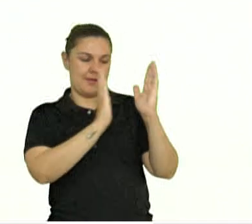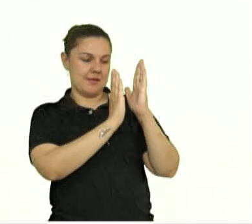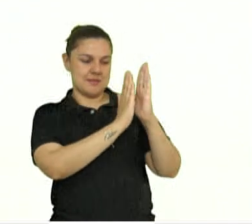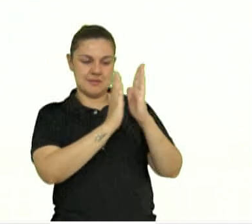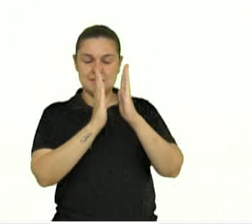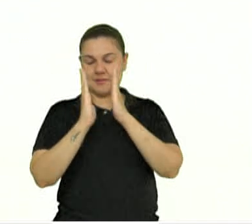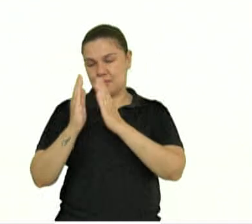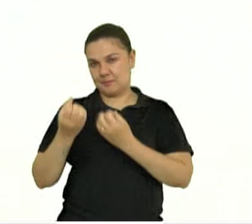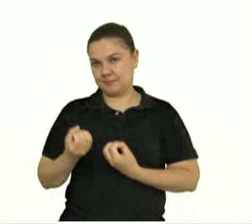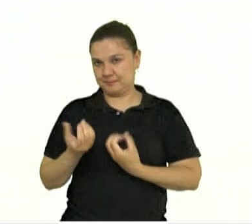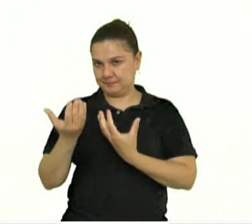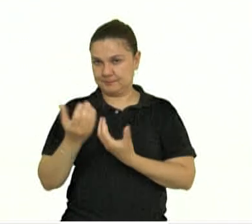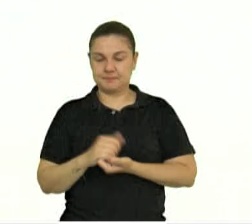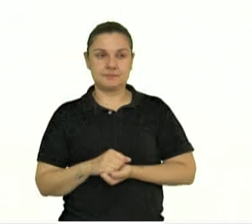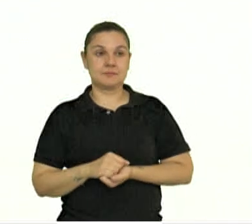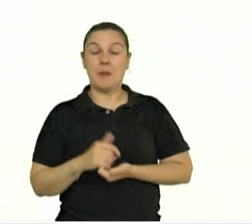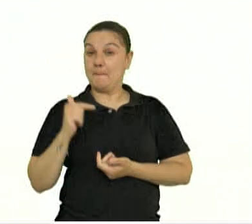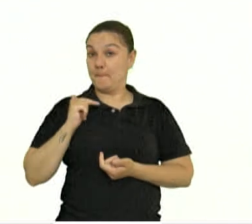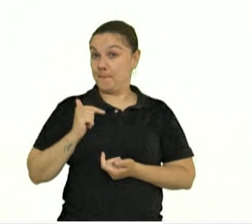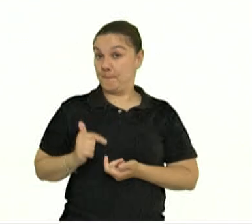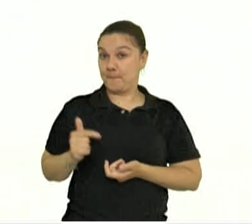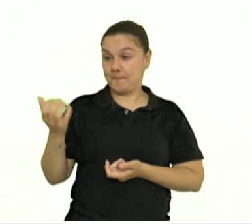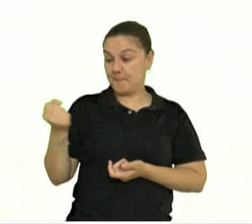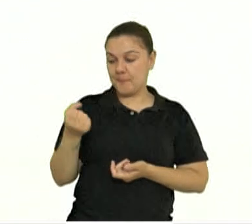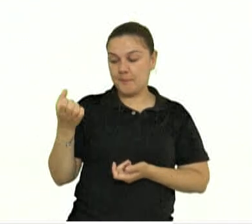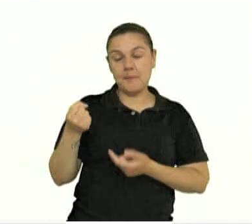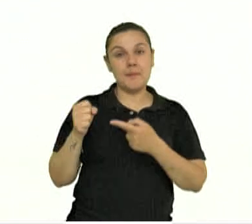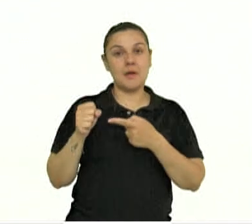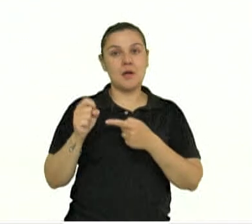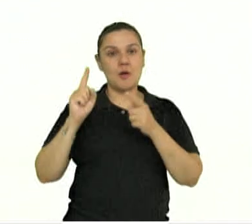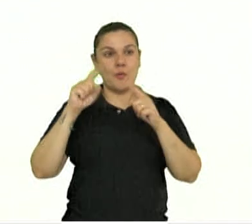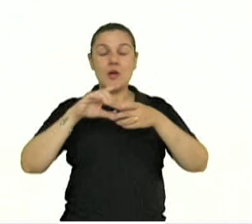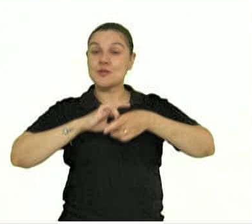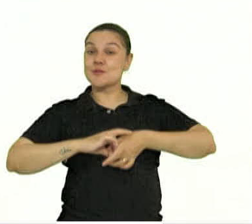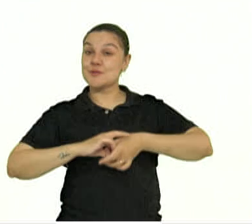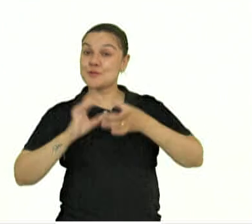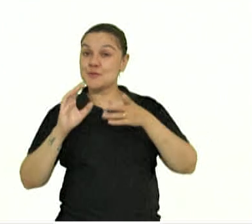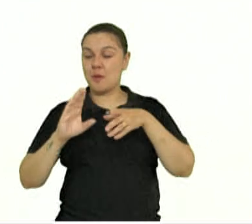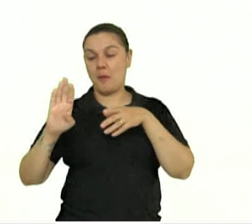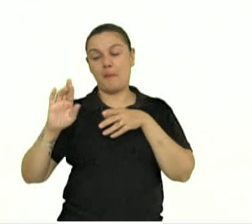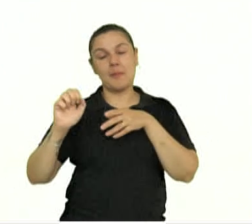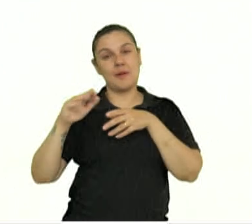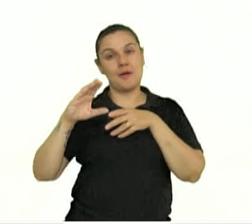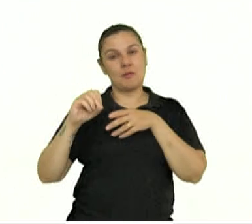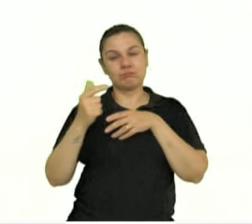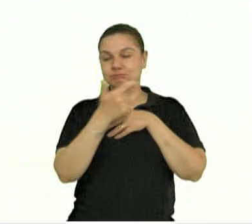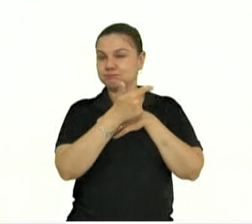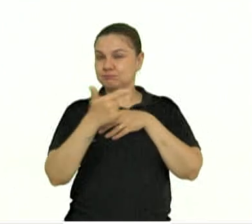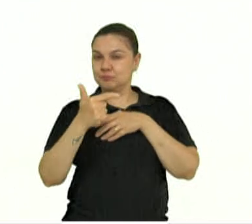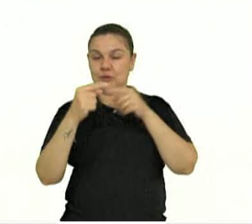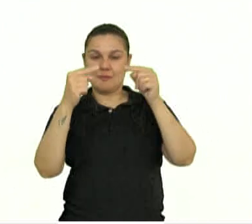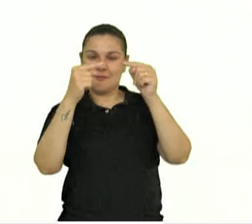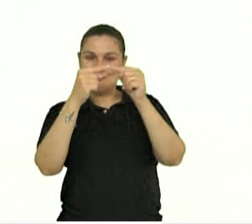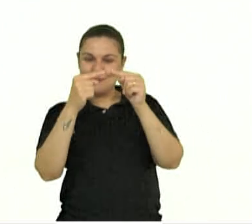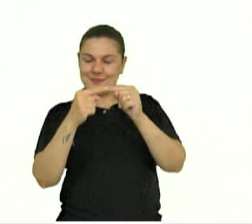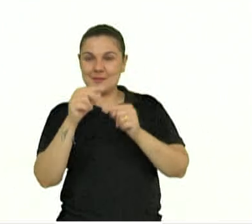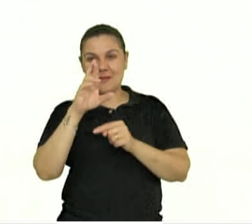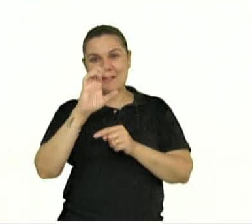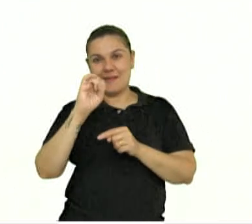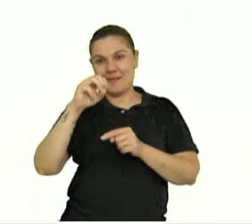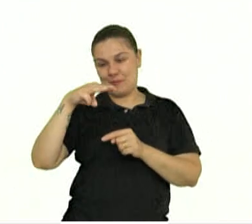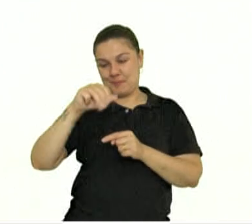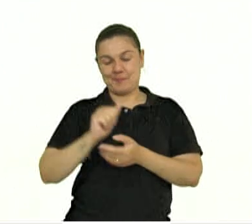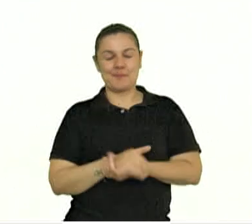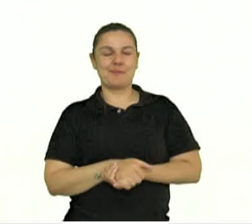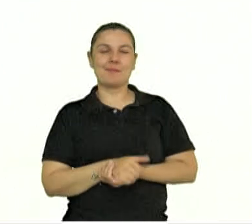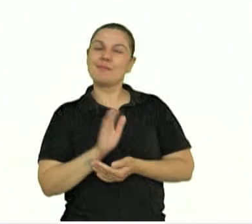ali do poema. Brancos, também chamados de versos soltos, são aqueles que não apresentam esquemas de rimas.